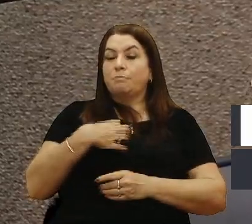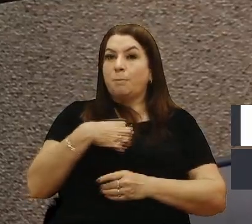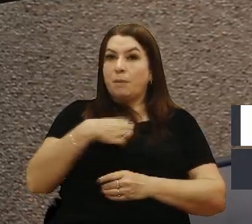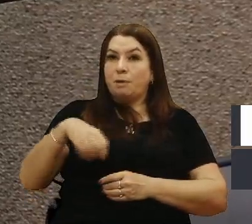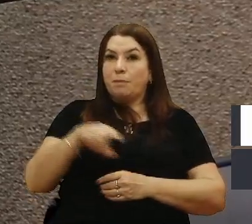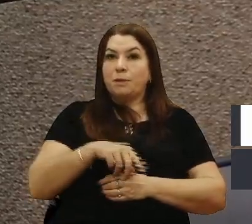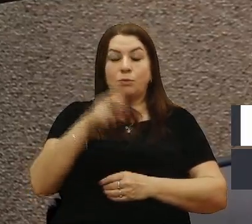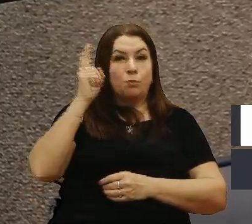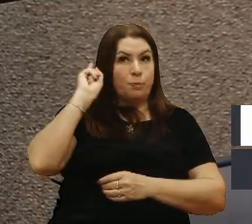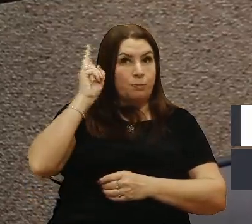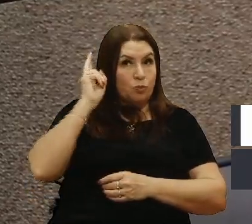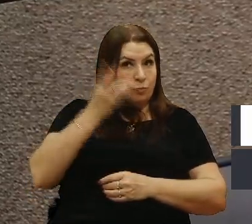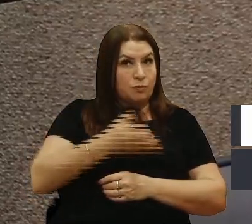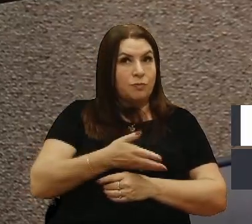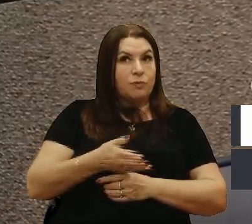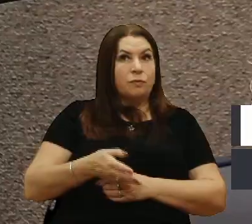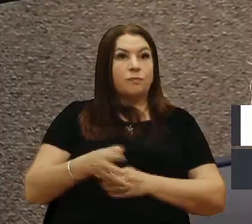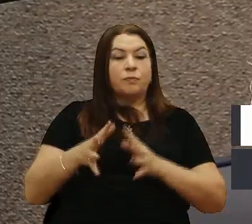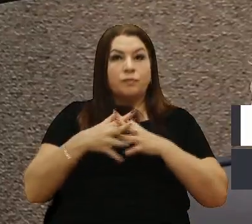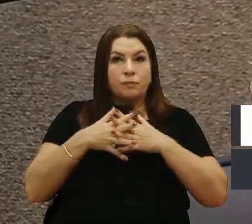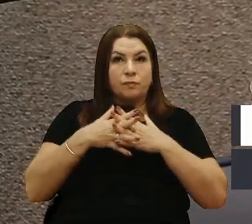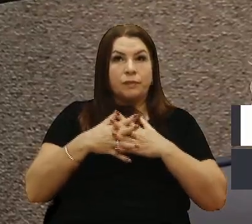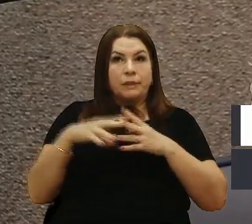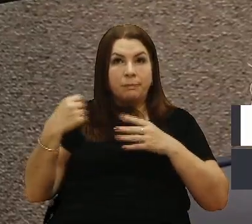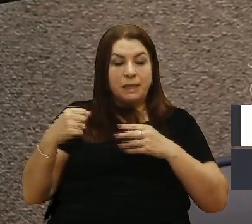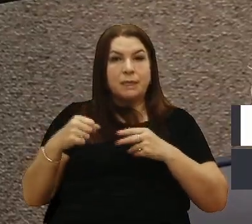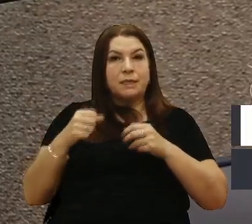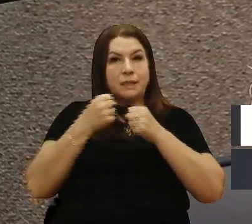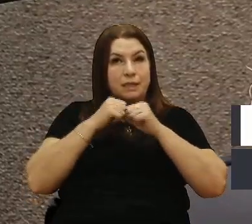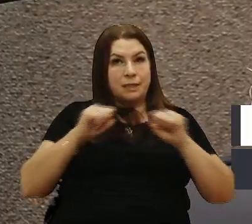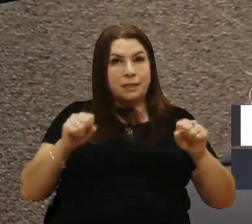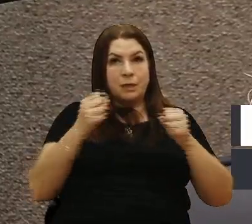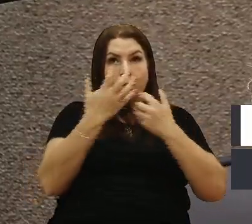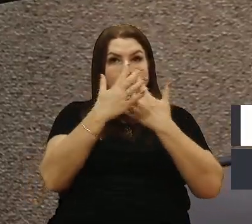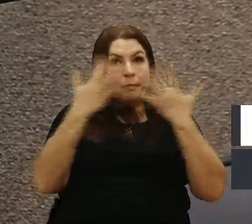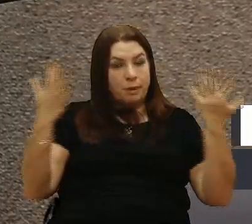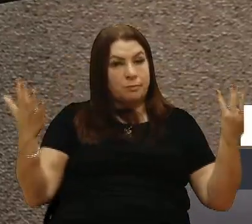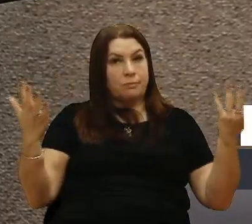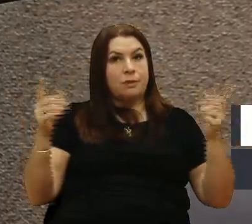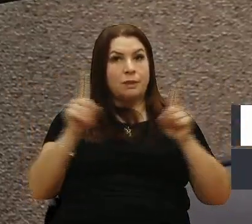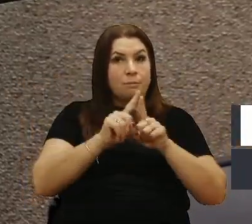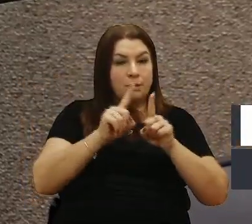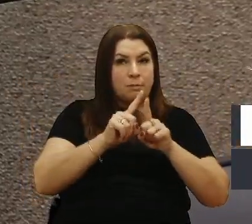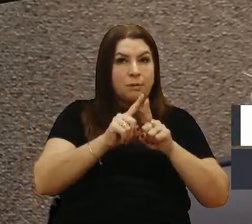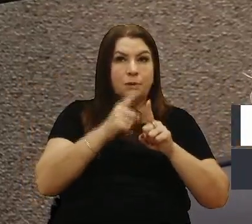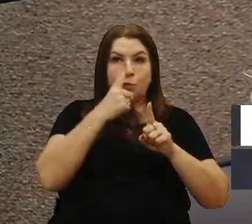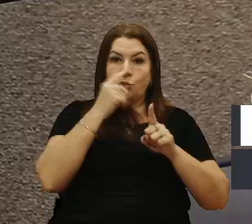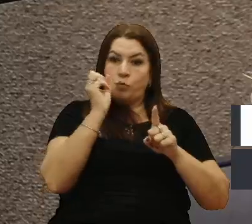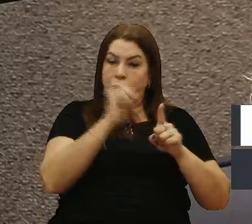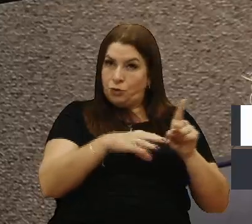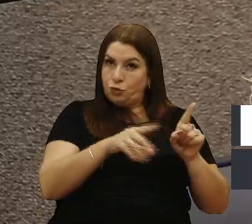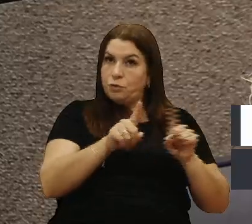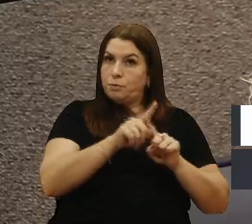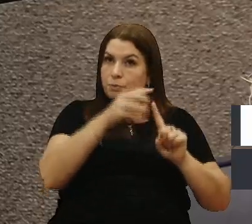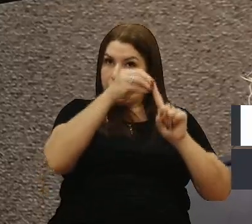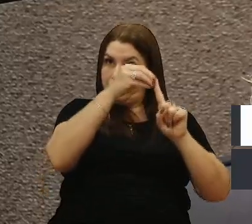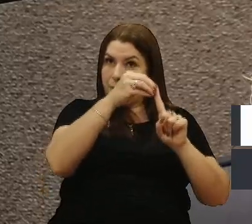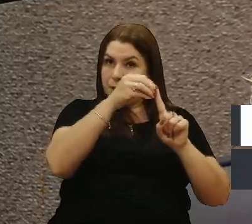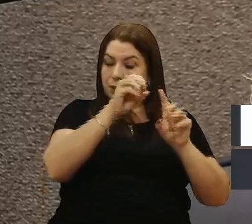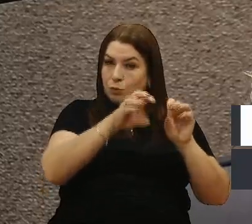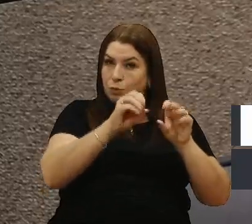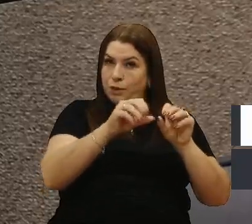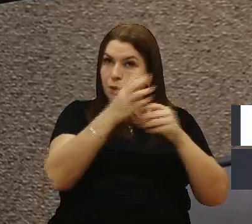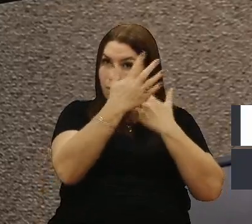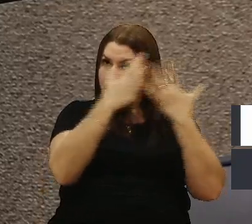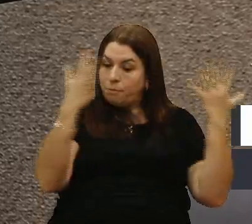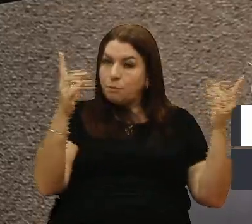dos pitbulls, e isso é muito complicado. A gente precisa da Secretaria do Meio Ambiente, tanto para a questão dos lixos, principalmente na questão da educação